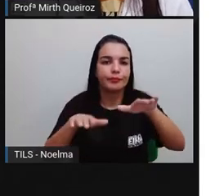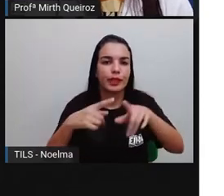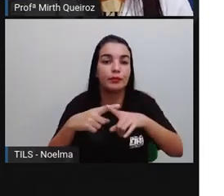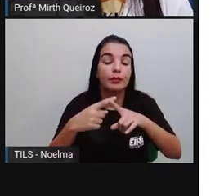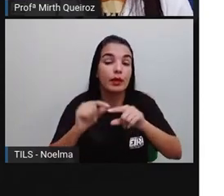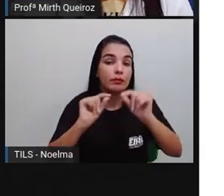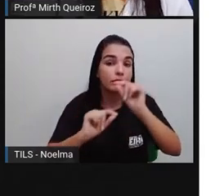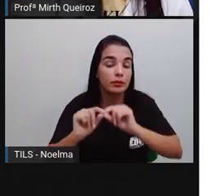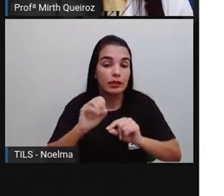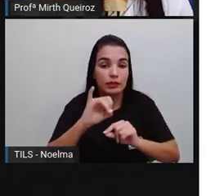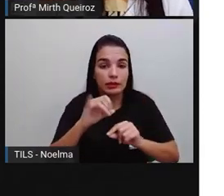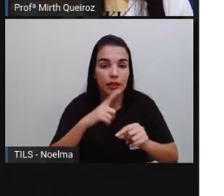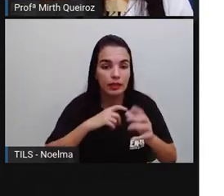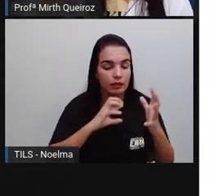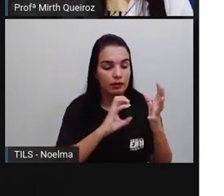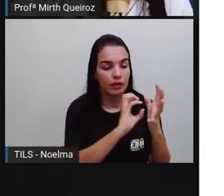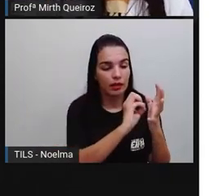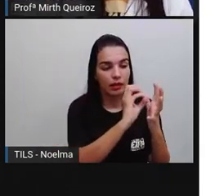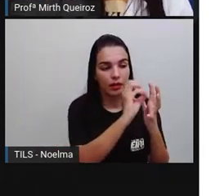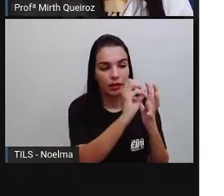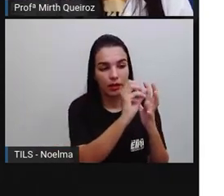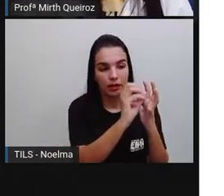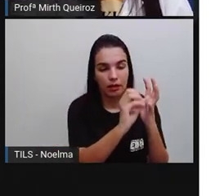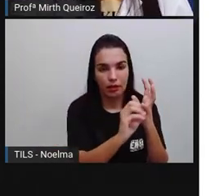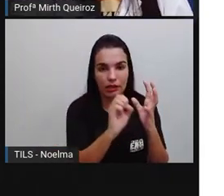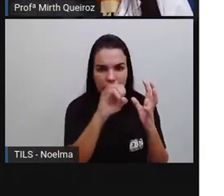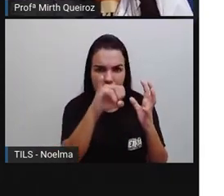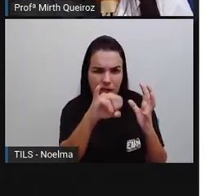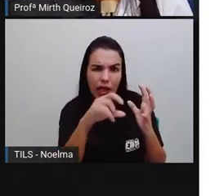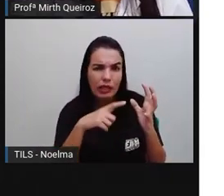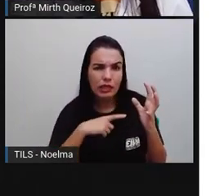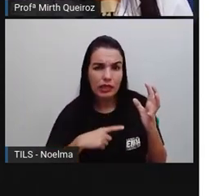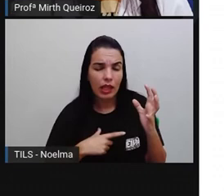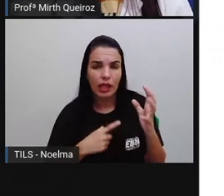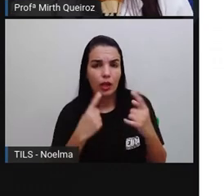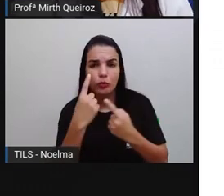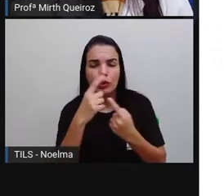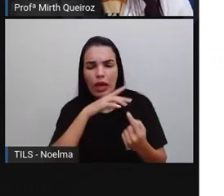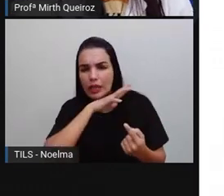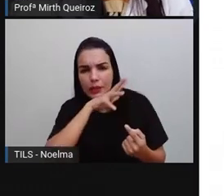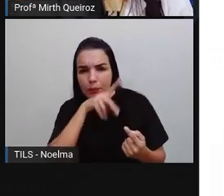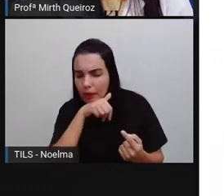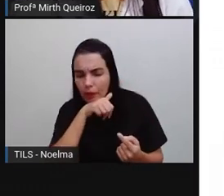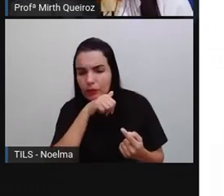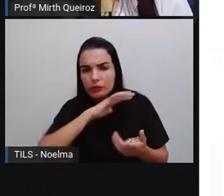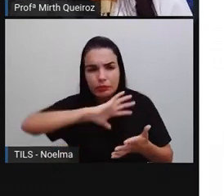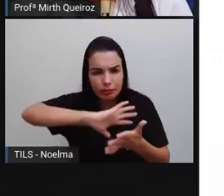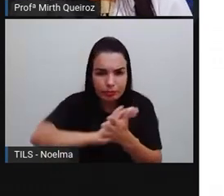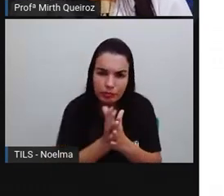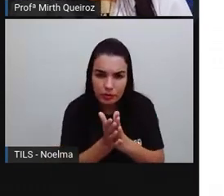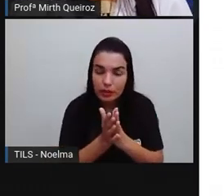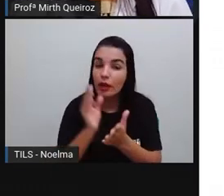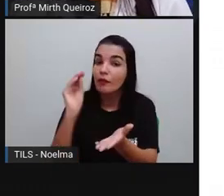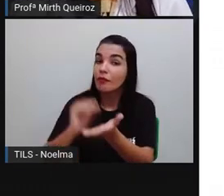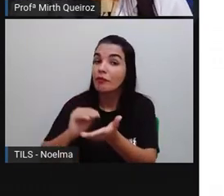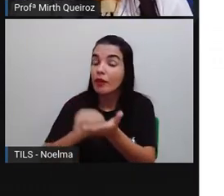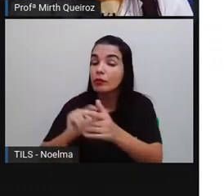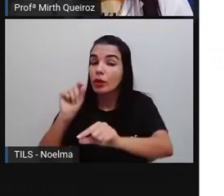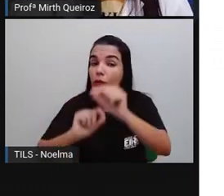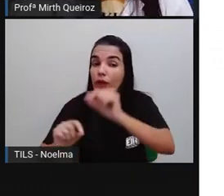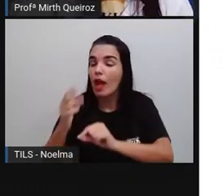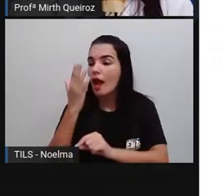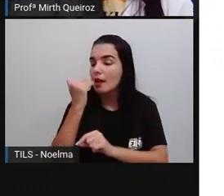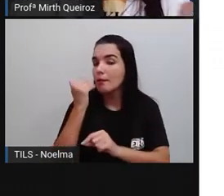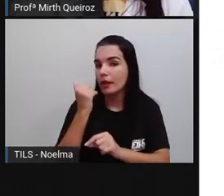Porque quando uma espécie ela é extinta, vai faltar alimento para uma determinada espécie,